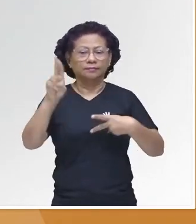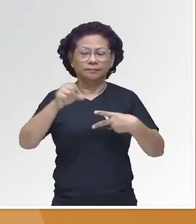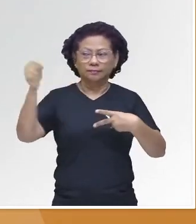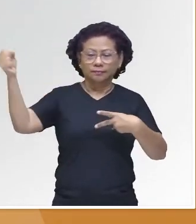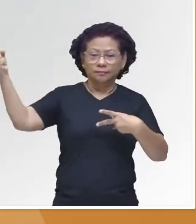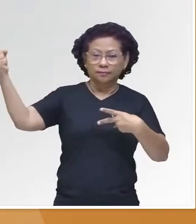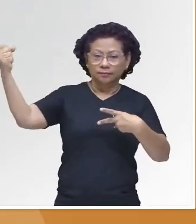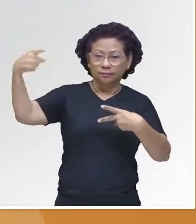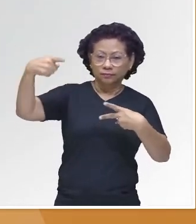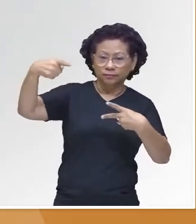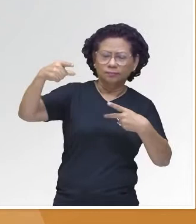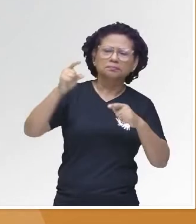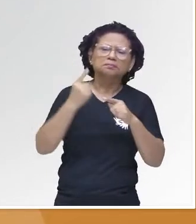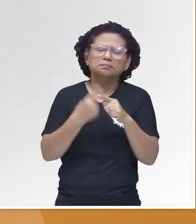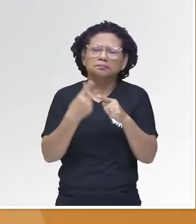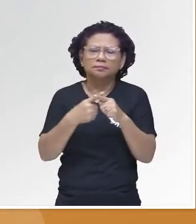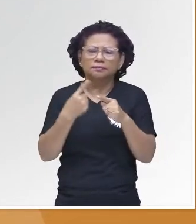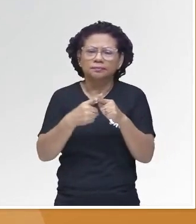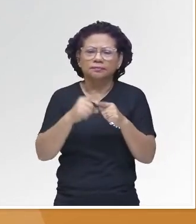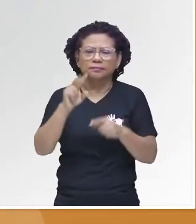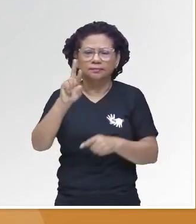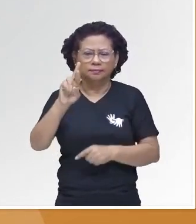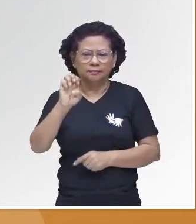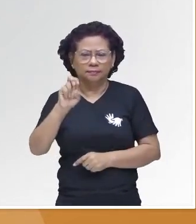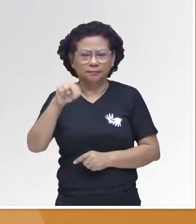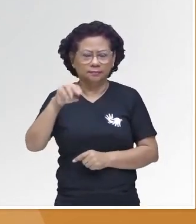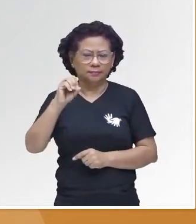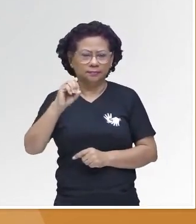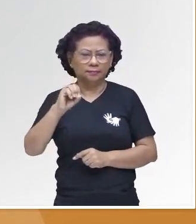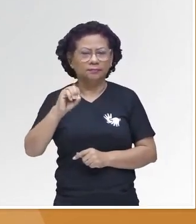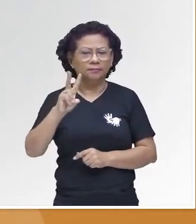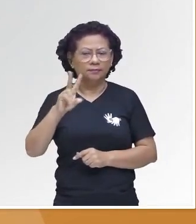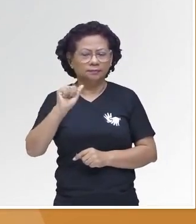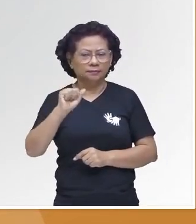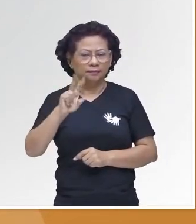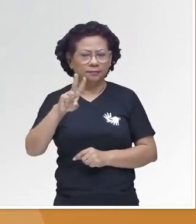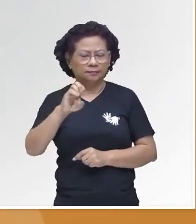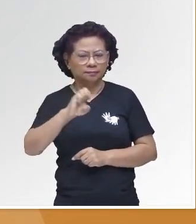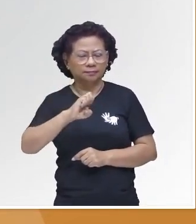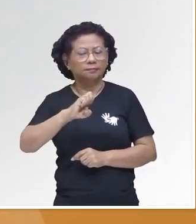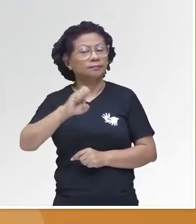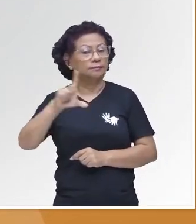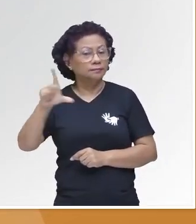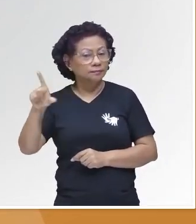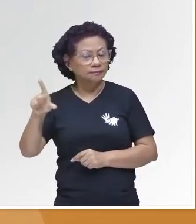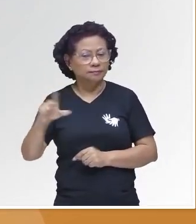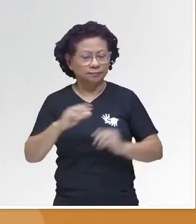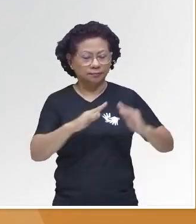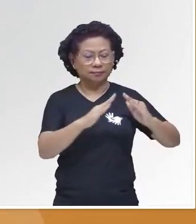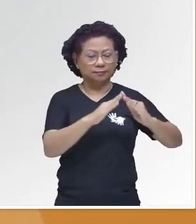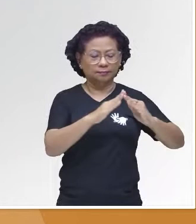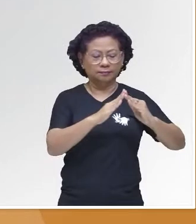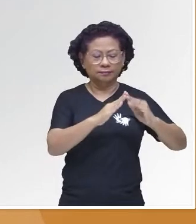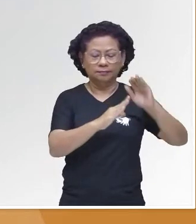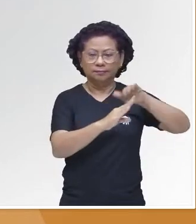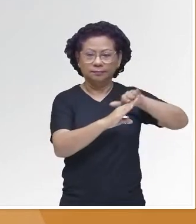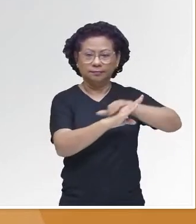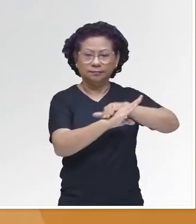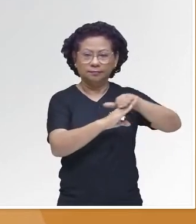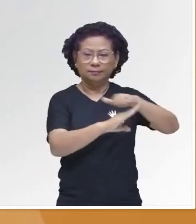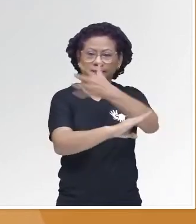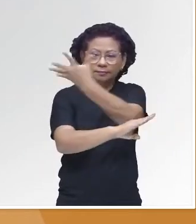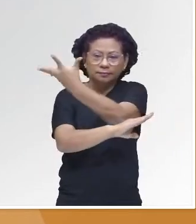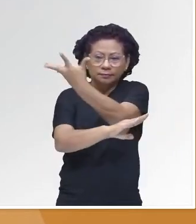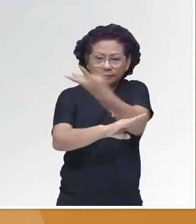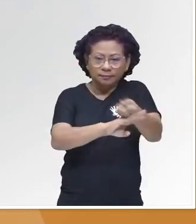que renovável? Porque essa radiação do sol, né, vai existir todos os dias, é